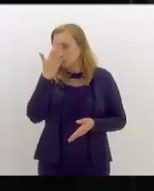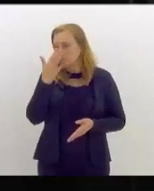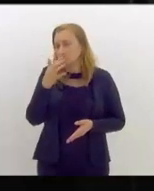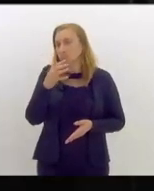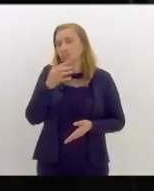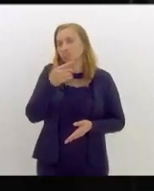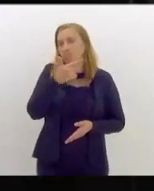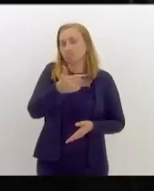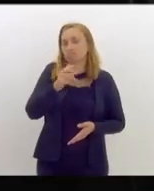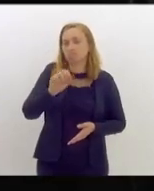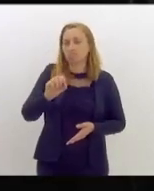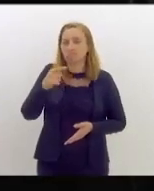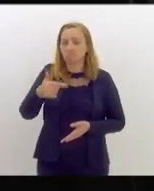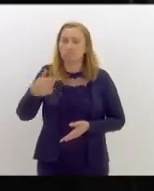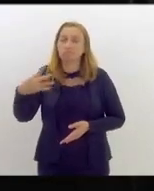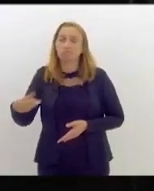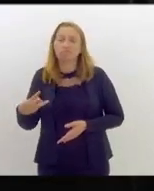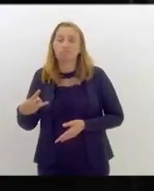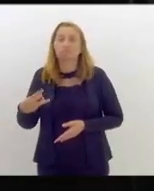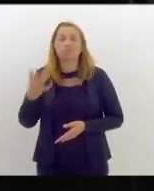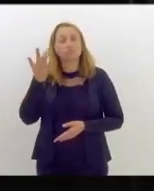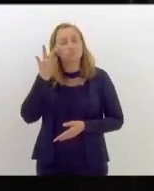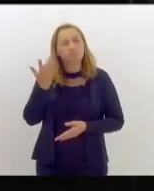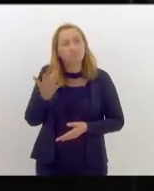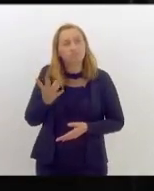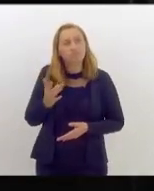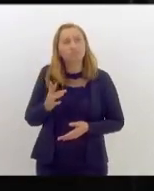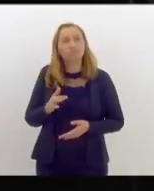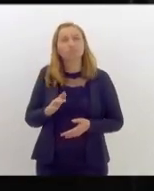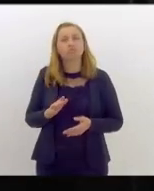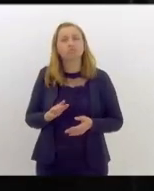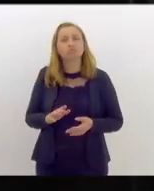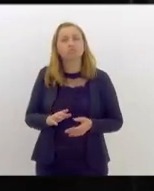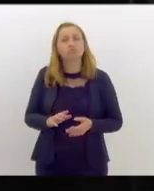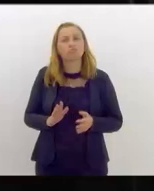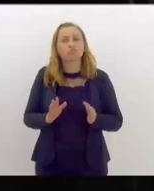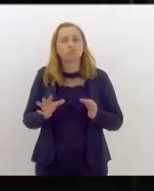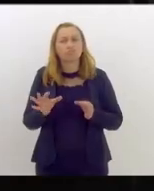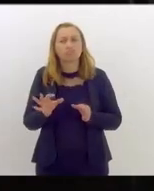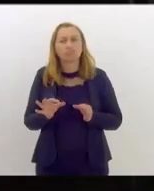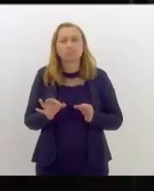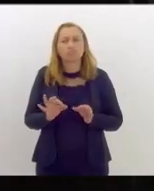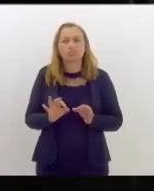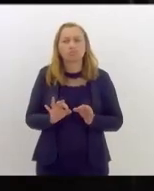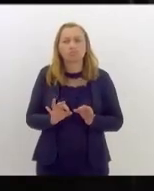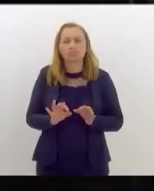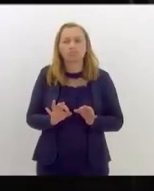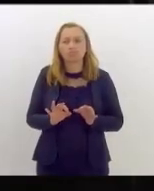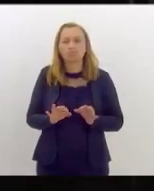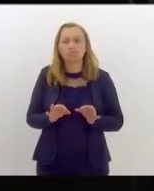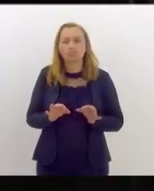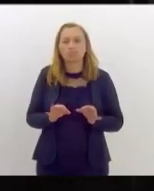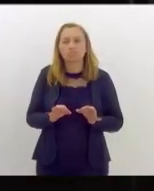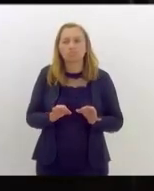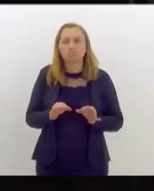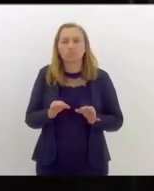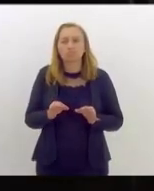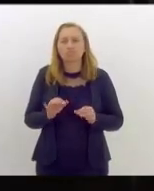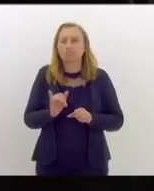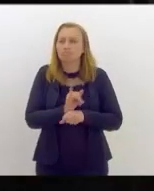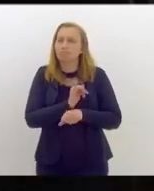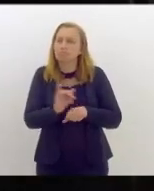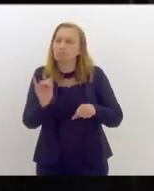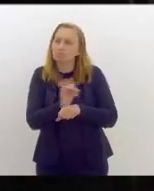2023 então eu acho é esse essa 12imetria como nós policiais gostamos de falar essa